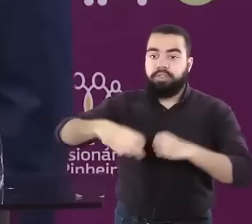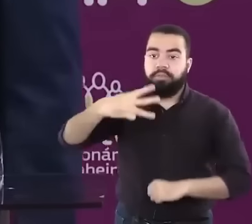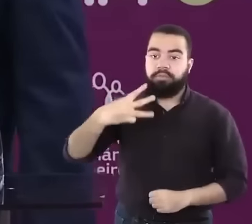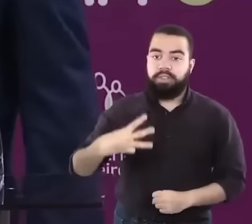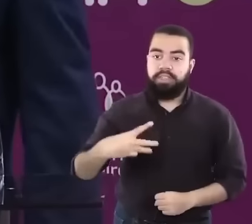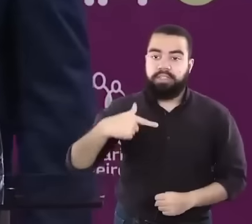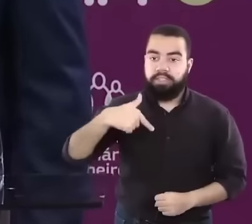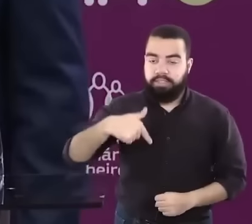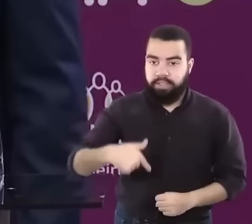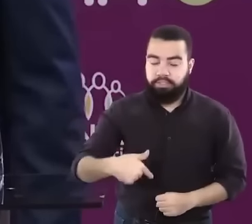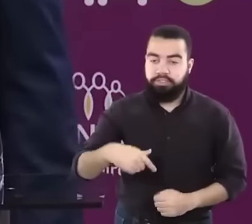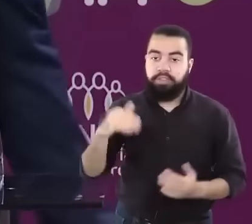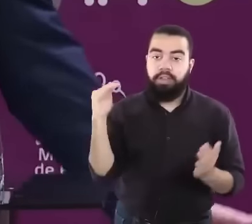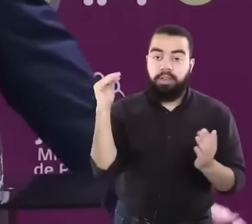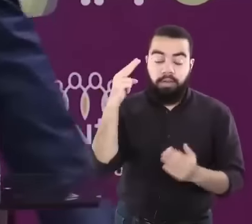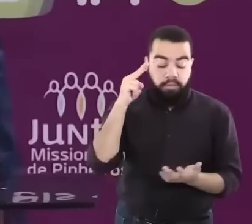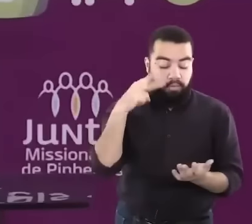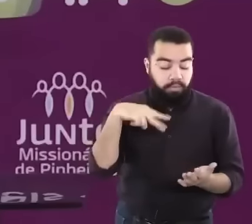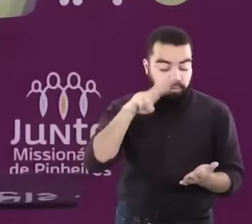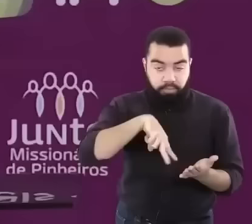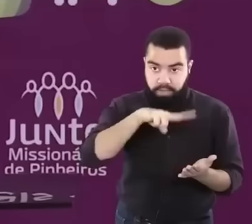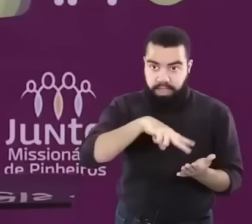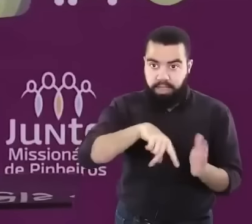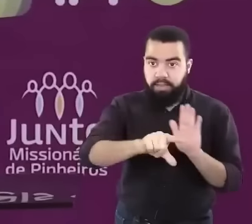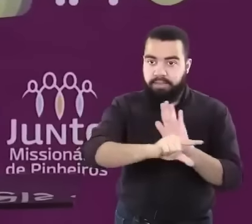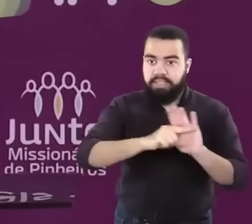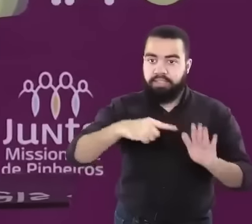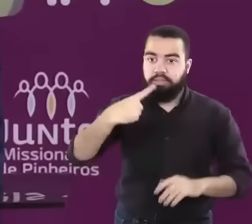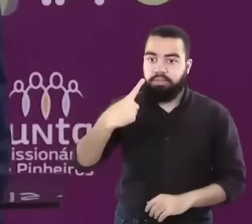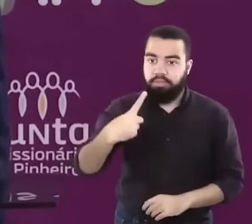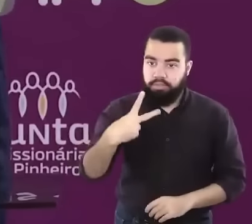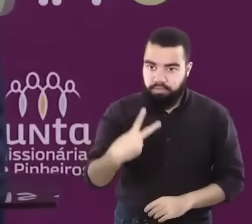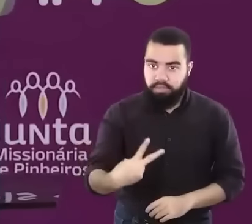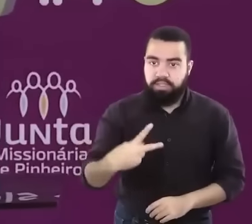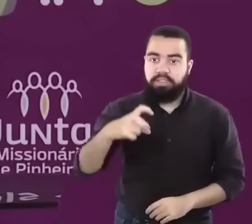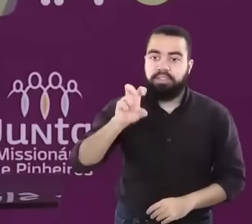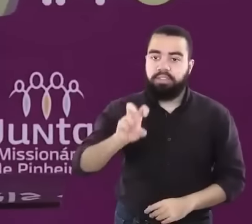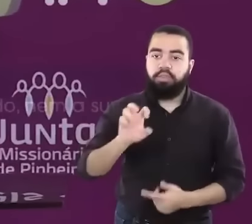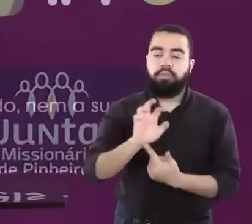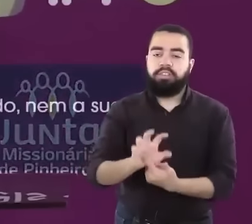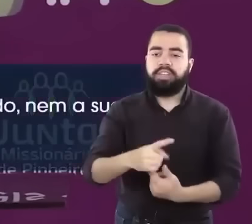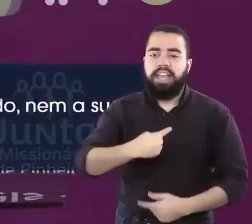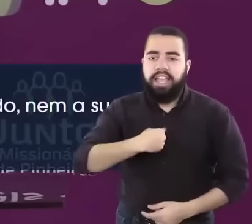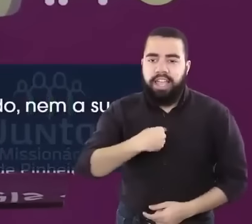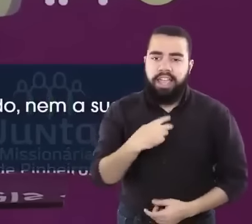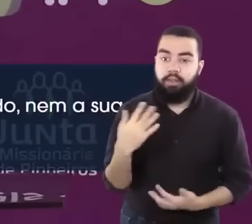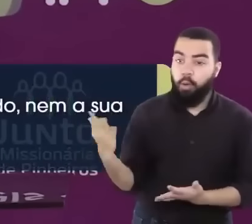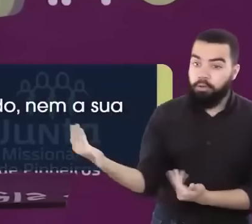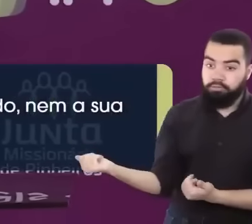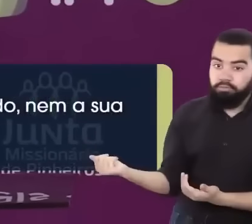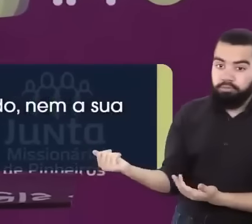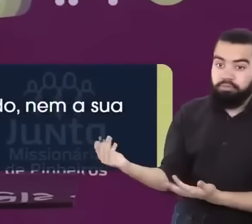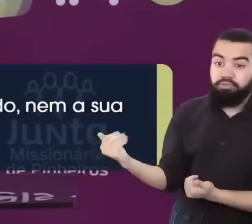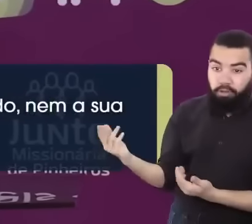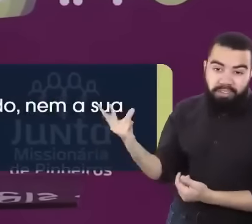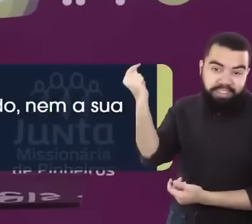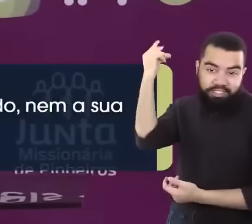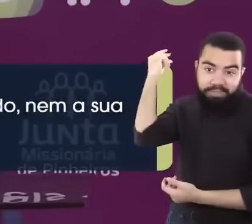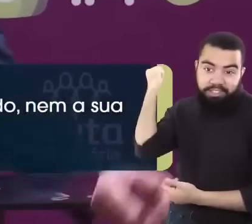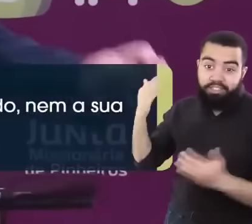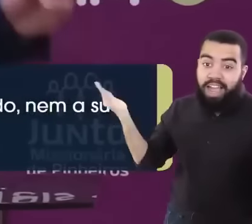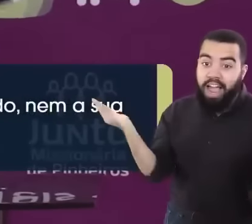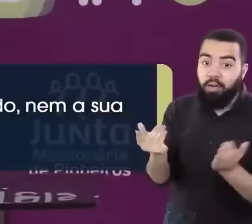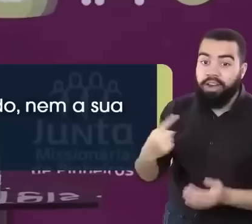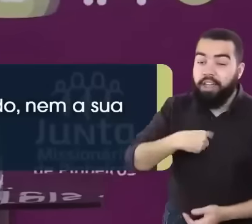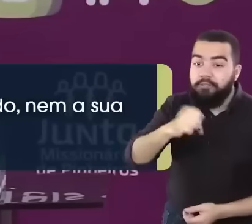velho ele vai revelar isso no Versículo 25 quando ele diz fui moço e já agora sou velho